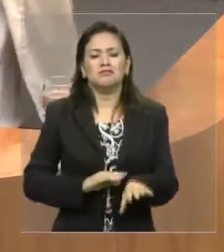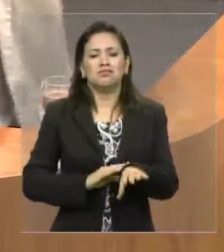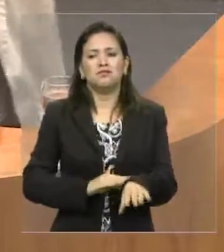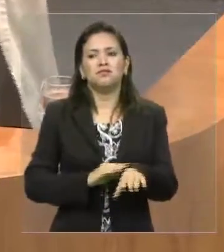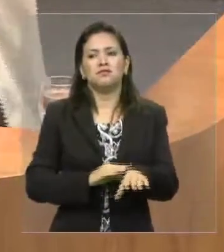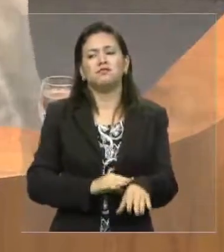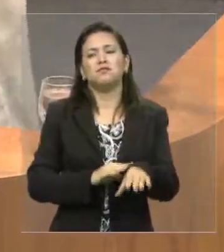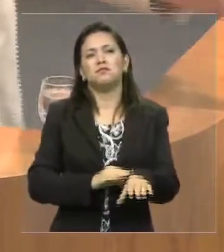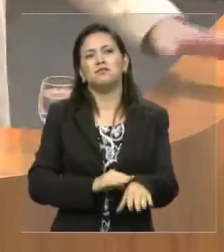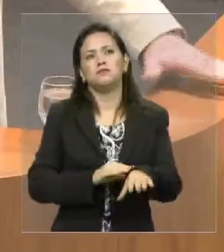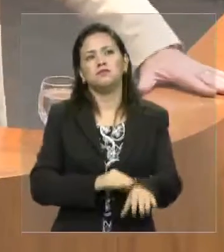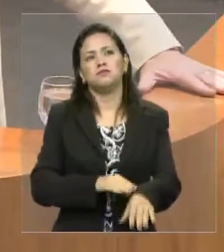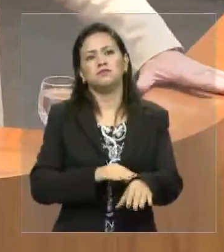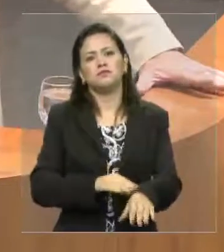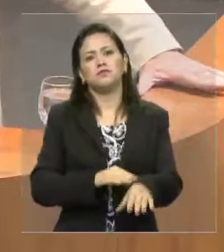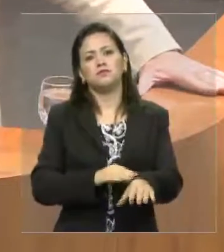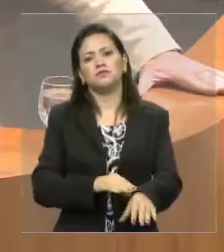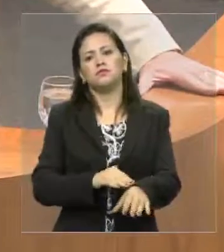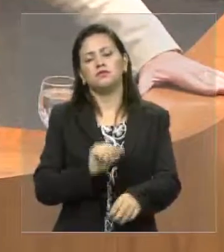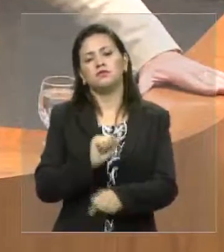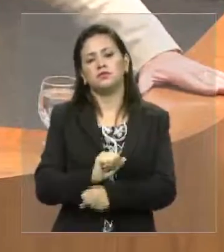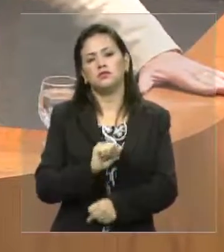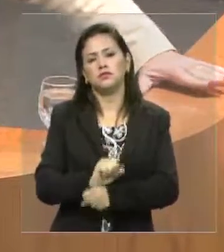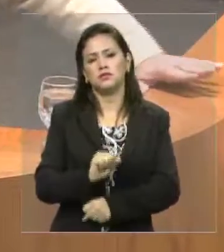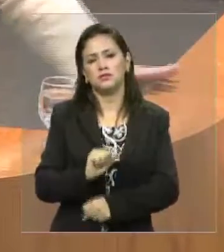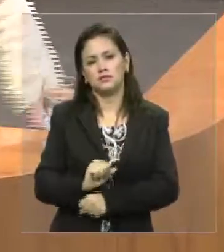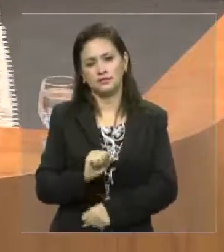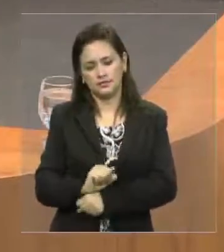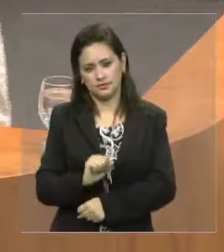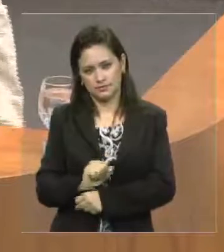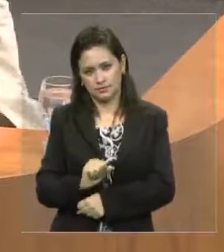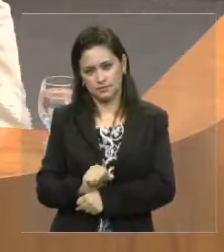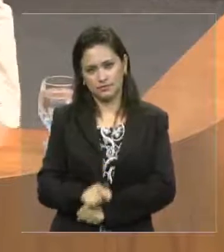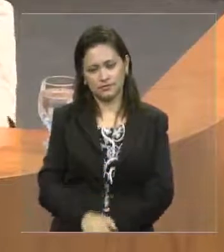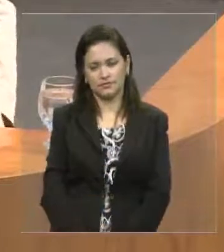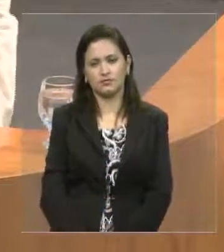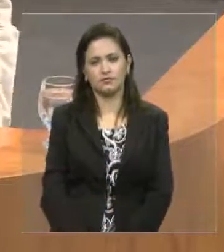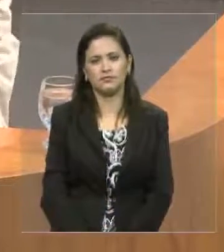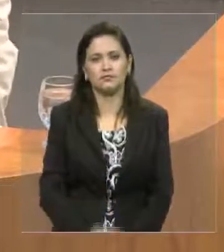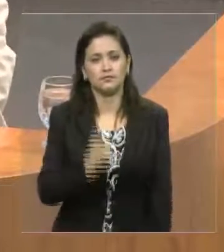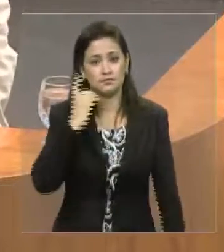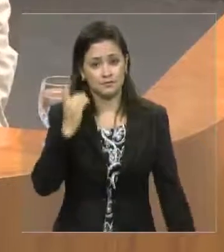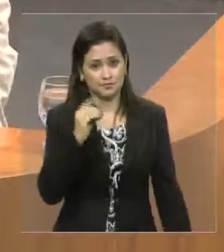naquele trânsito infernal. Deputado Levi Pontes,